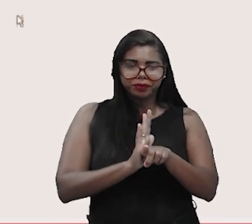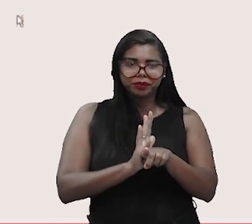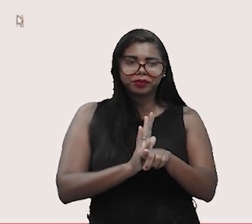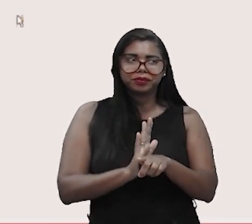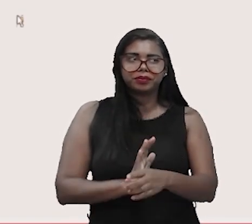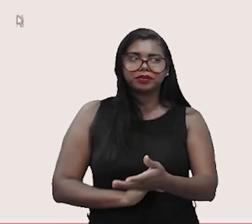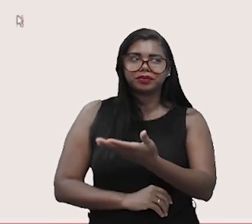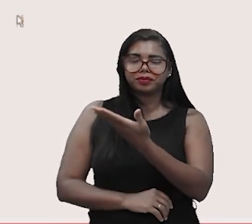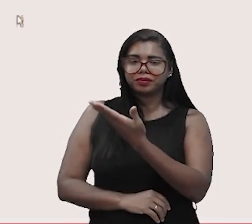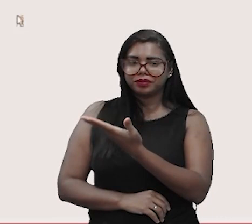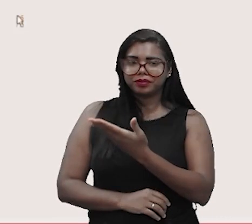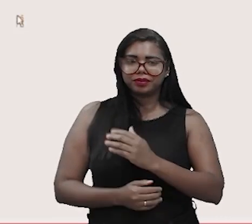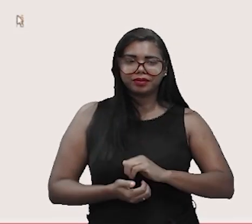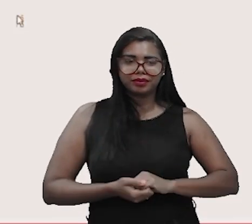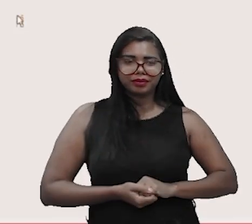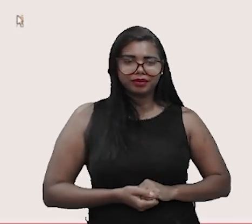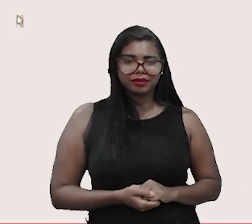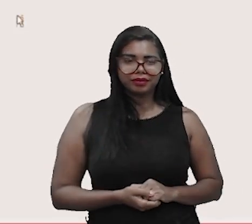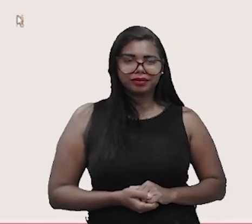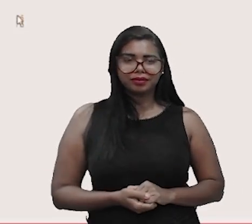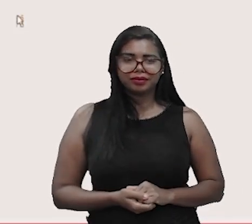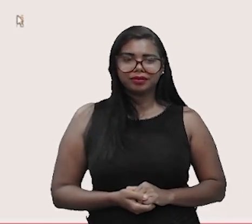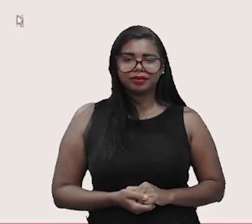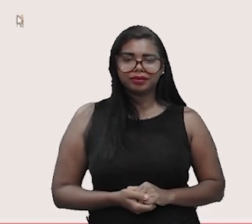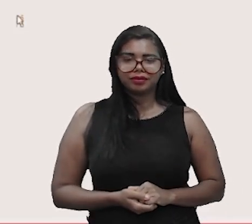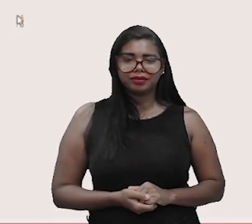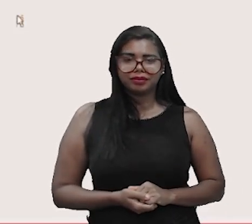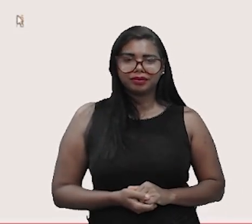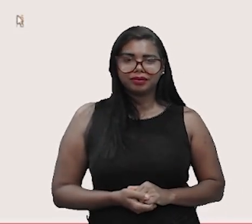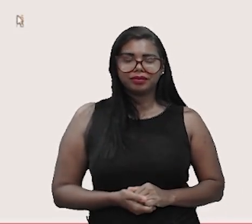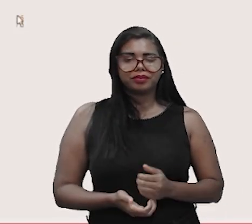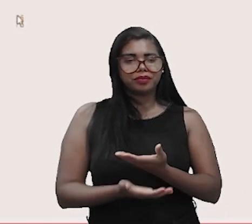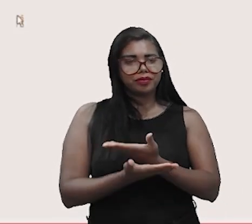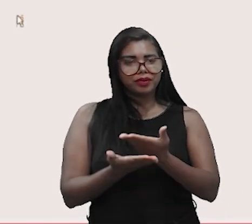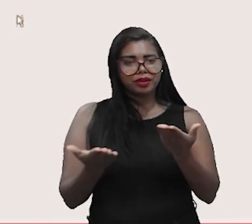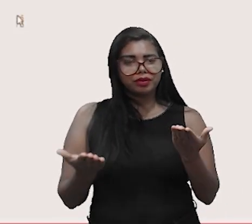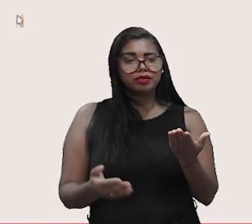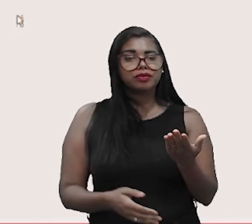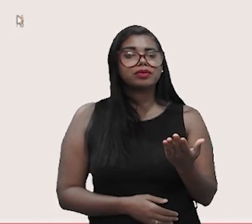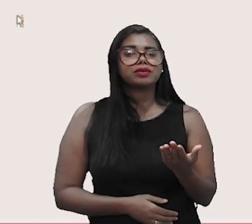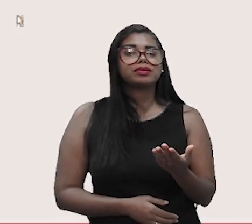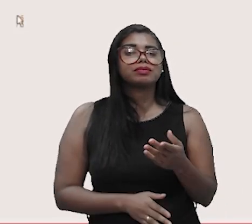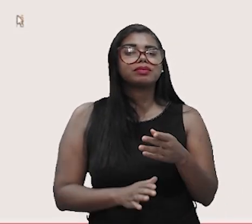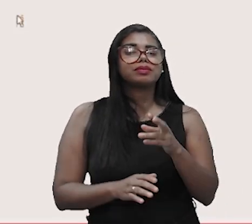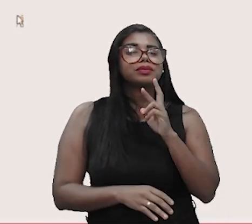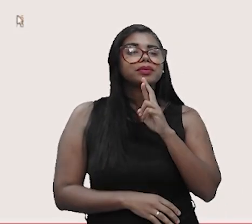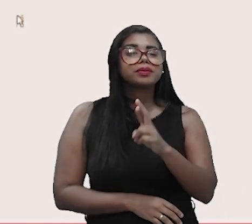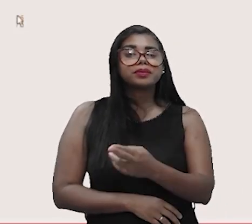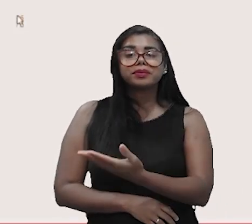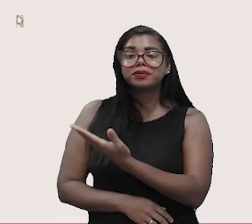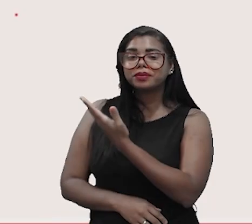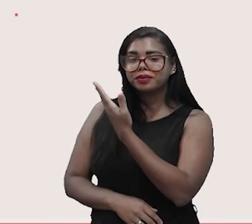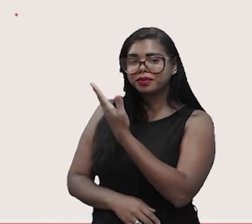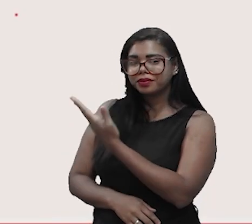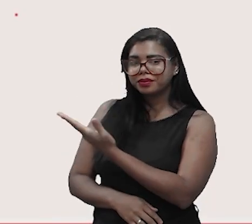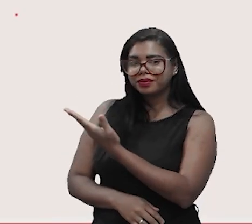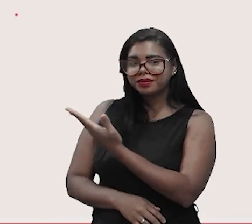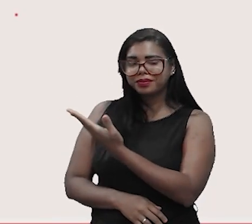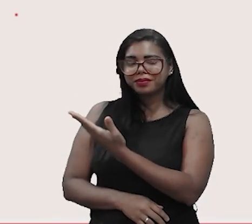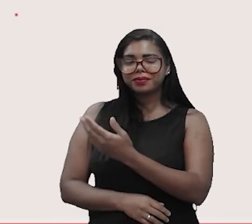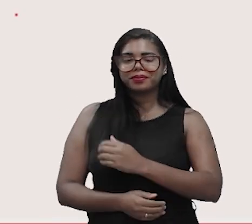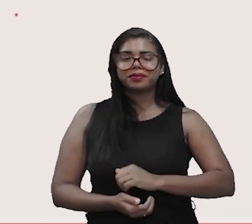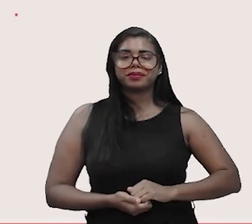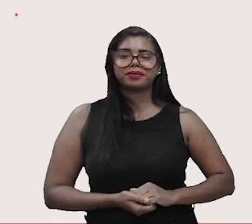aí, Robertão. Fera, qual é a resposta? A resposta está na